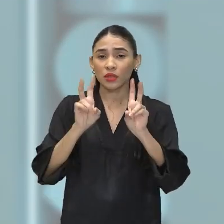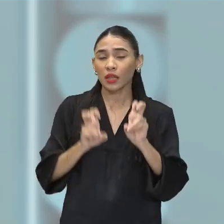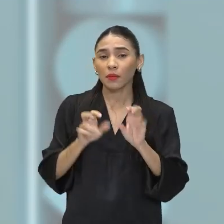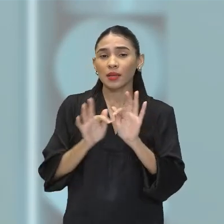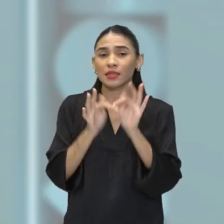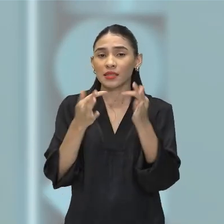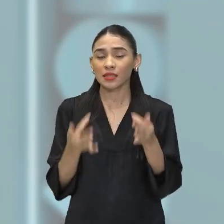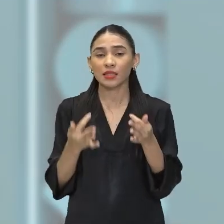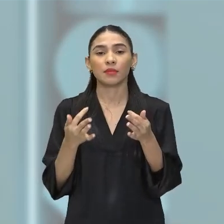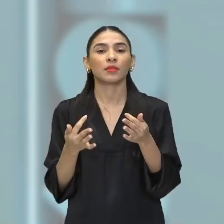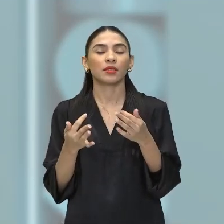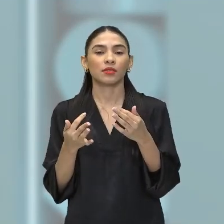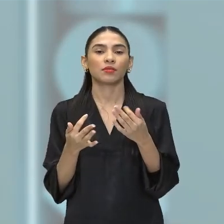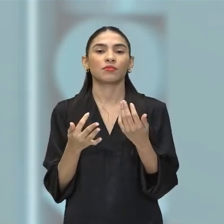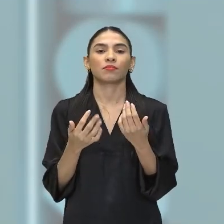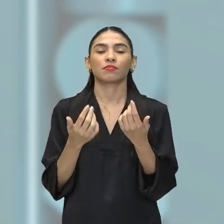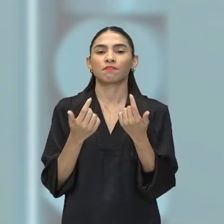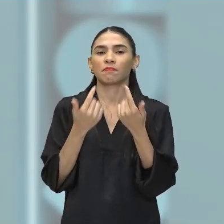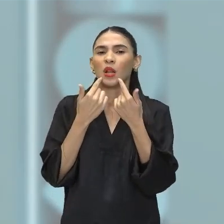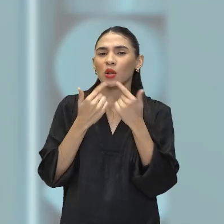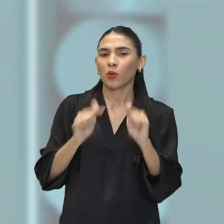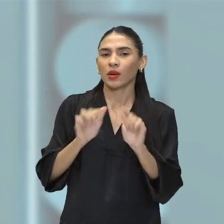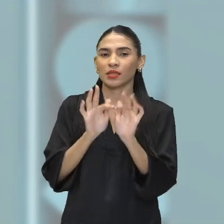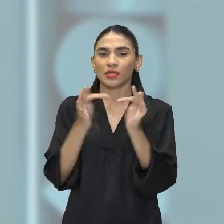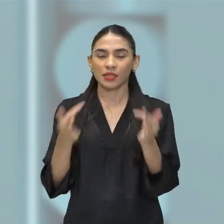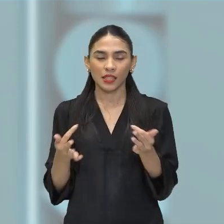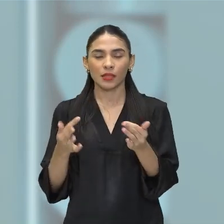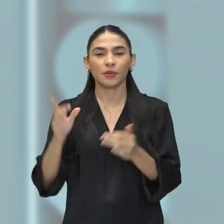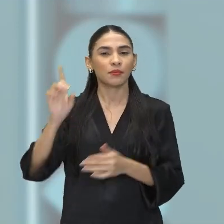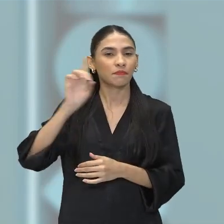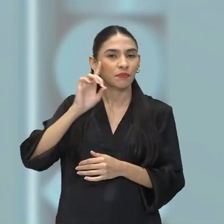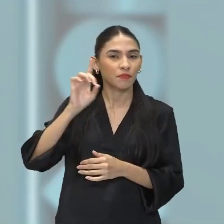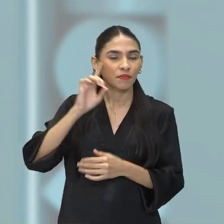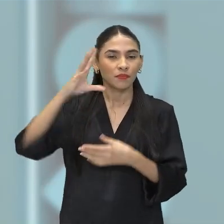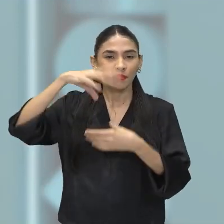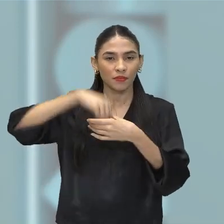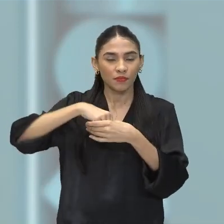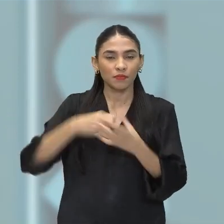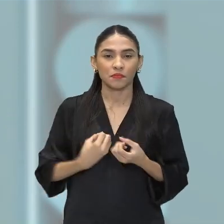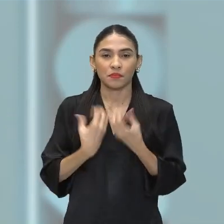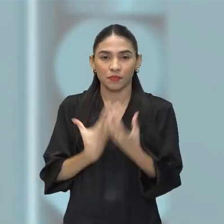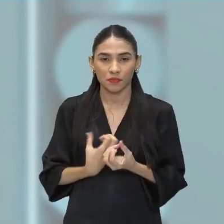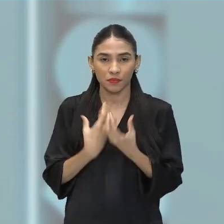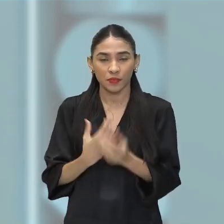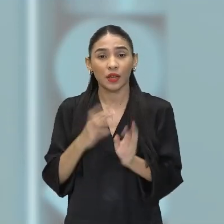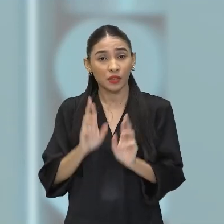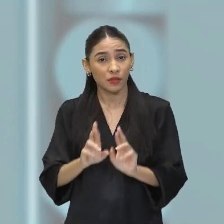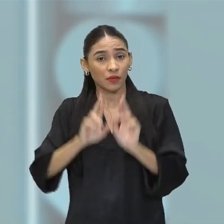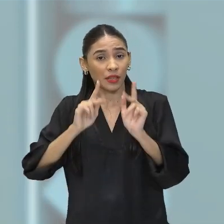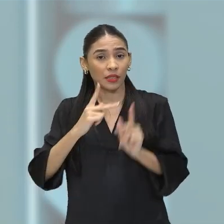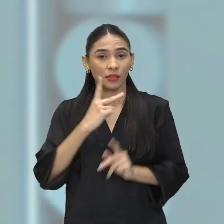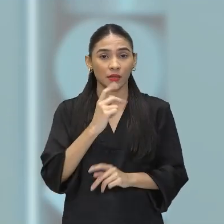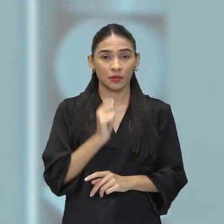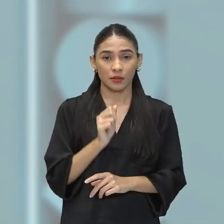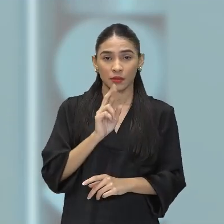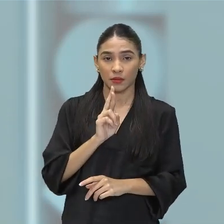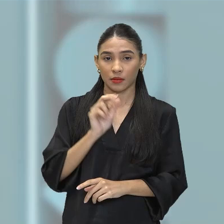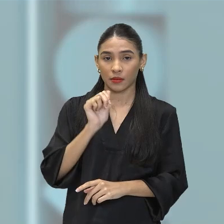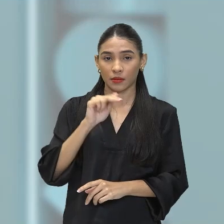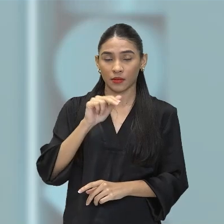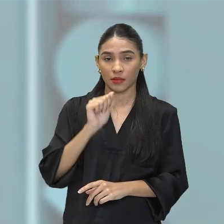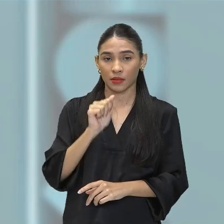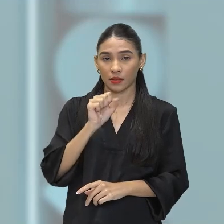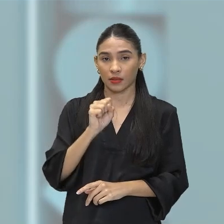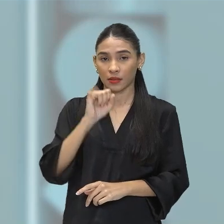uma linguagem também simples que está presente no poema, diferente da forma como os parnasianos faziam. Então não